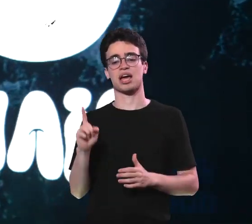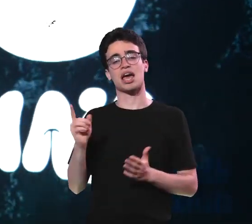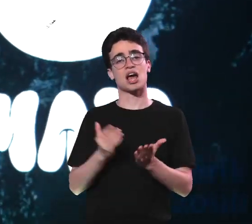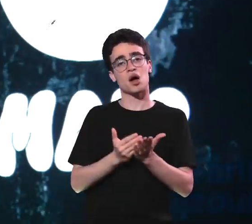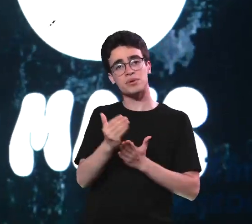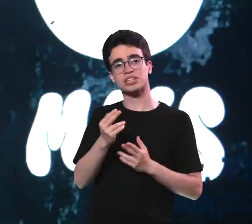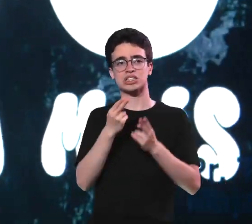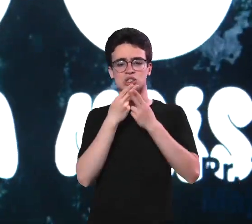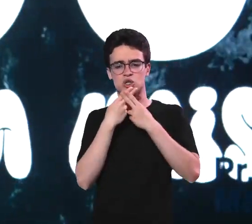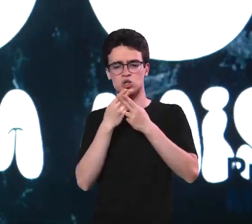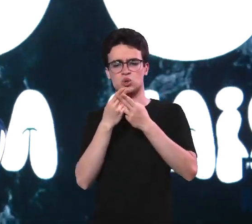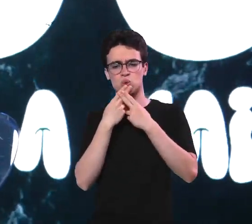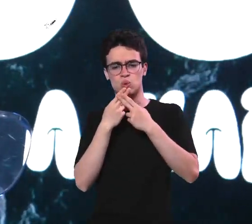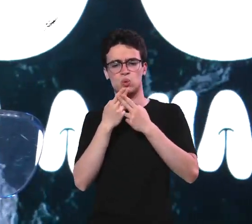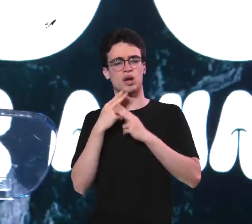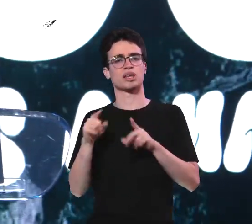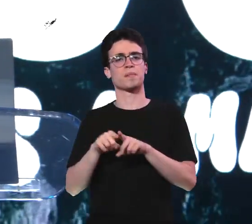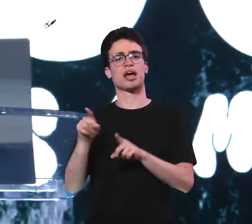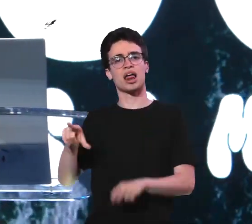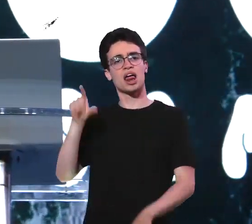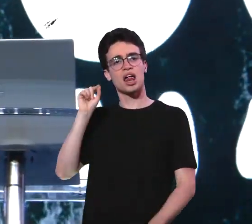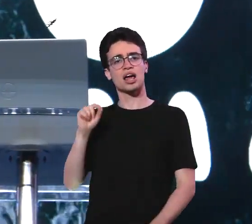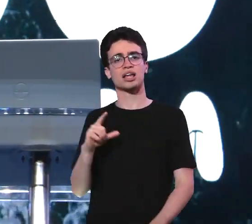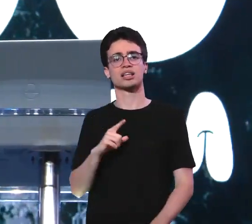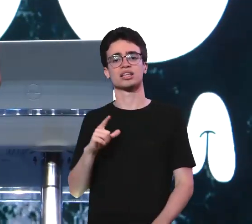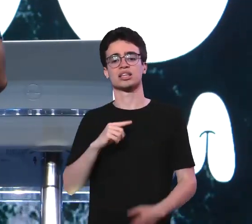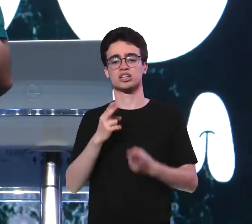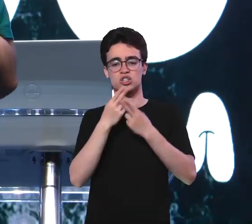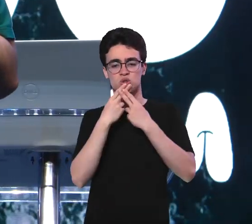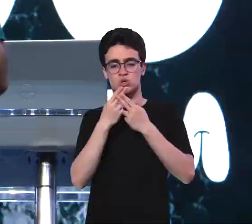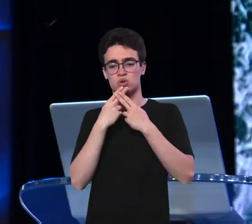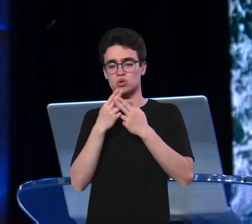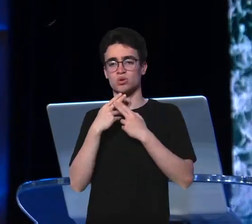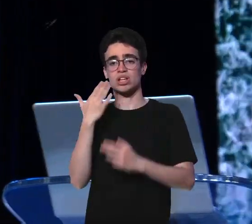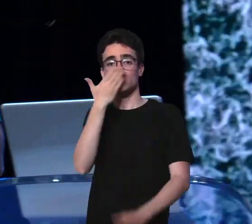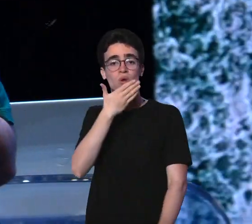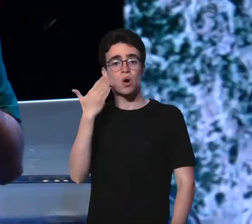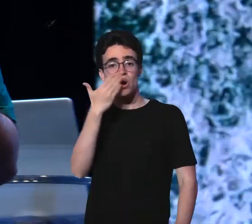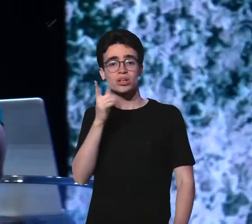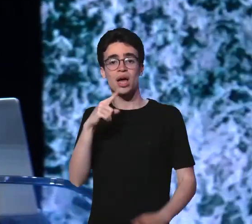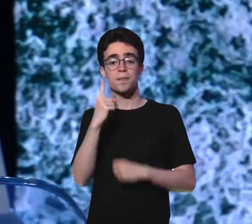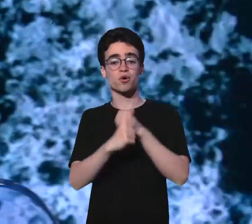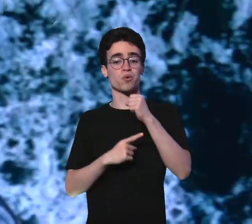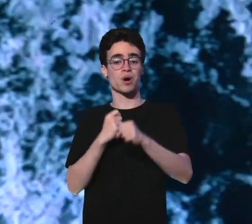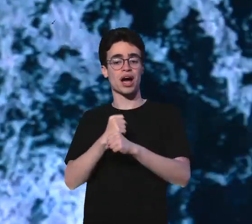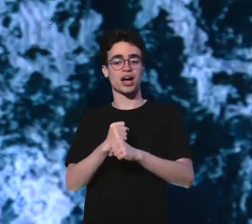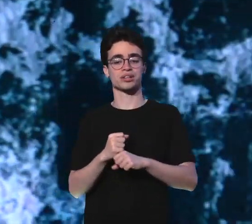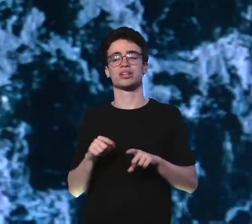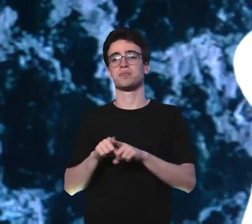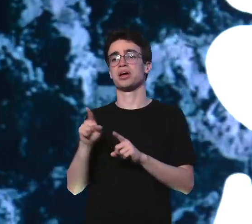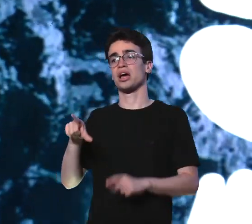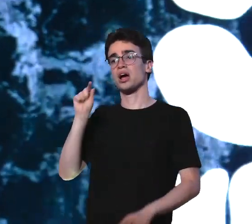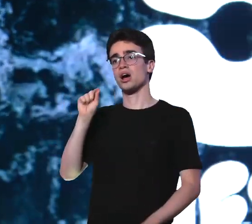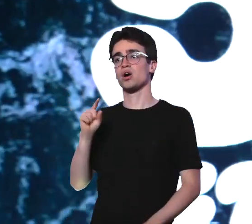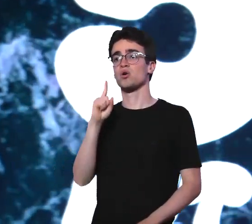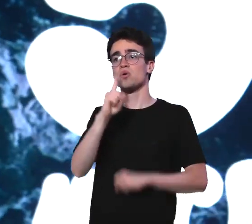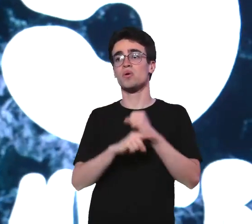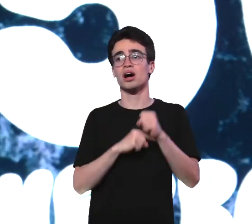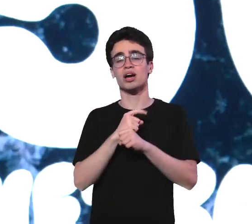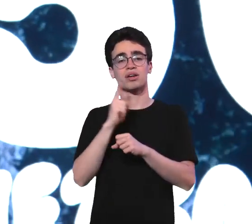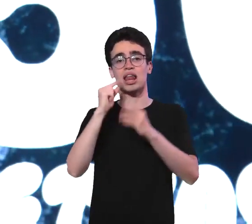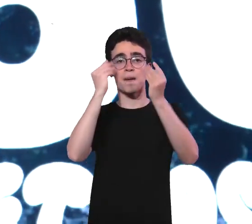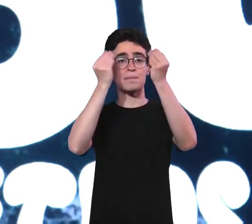jejuar mais. Ela decidiu fazer jejum de doces por um ano. Ela decidiu ficar um ano sem usar